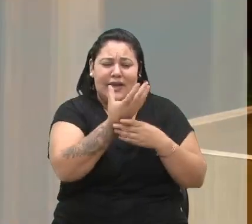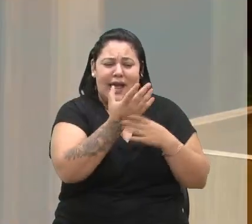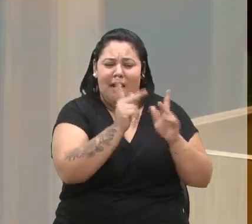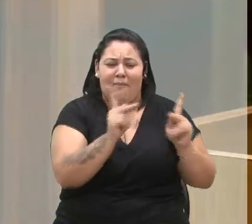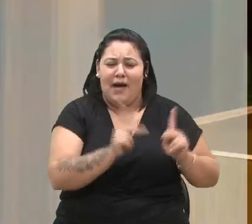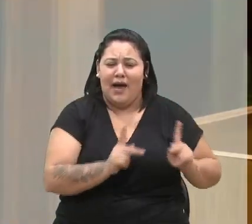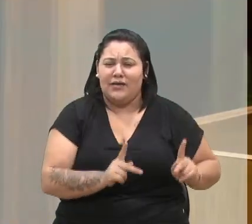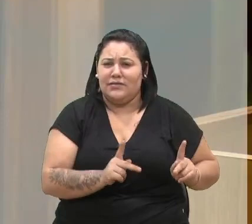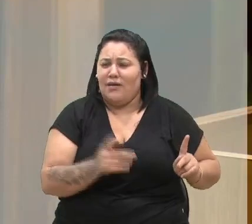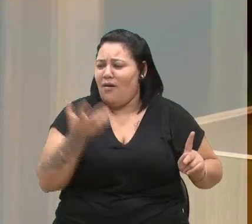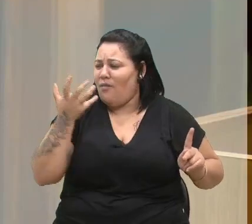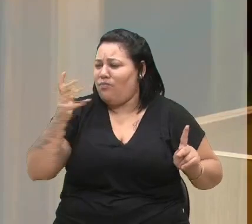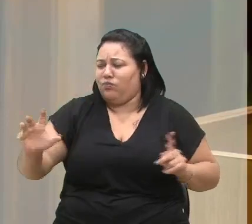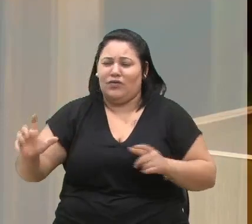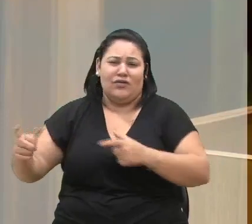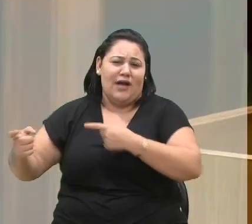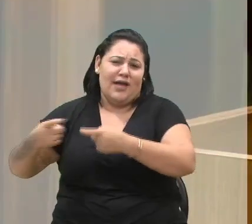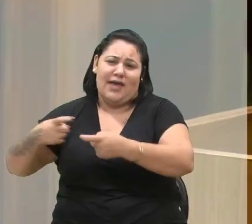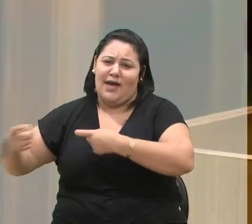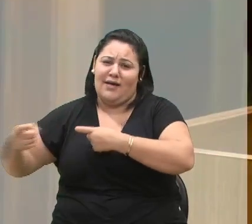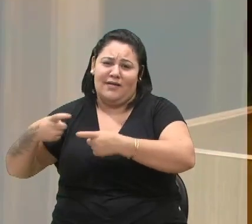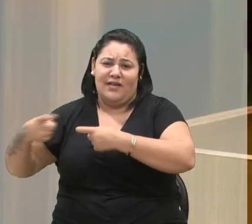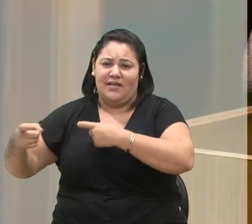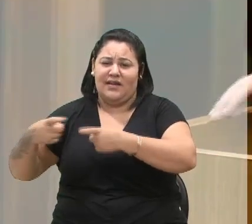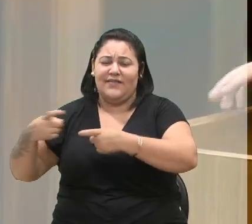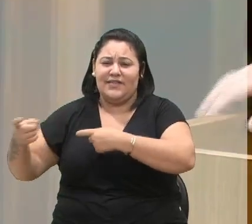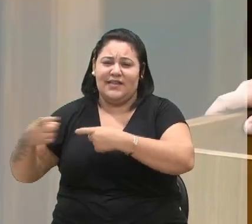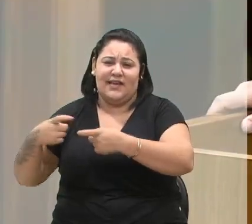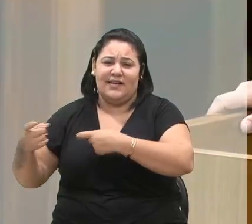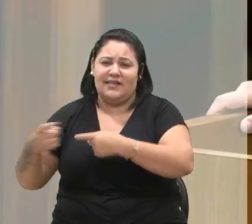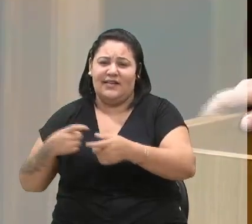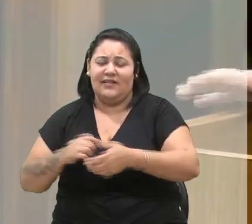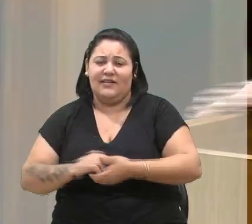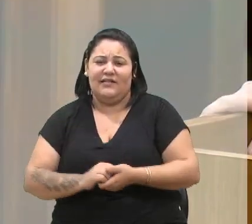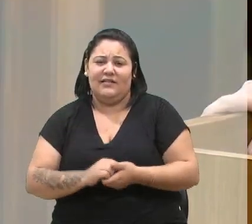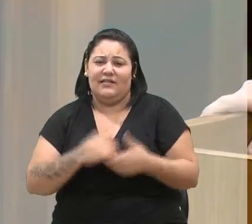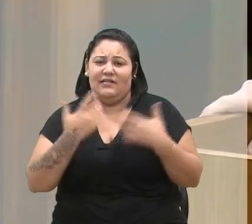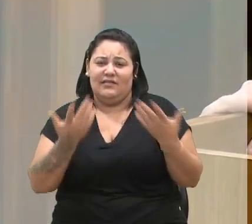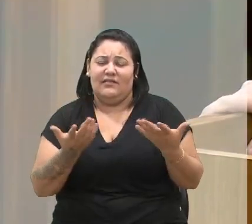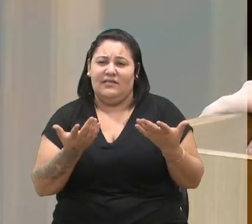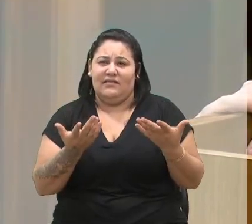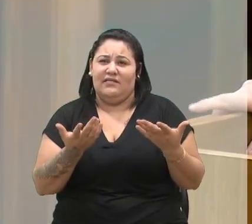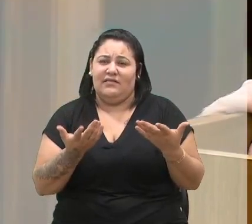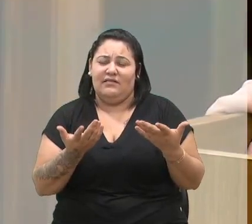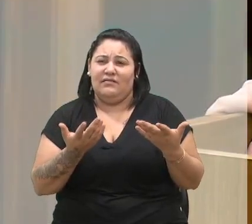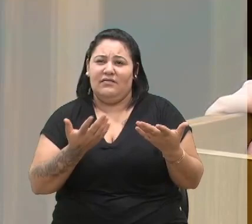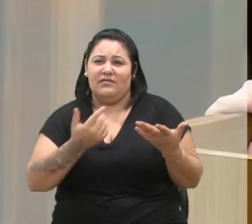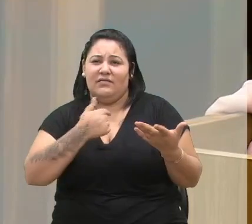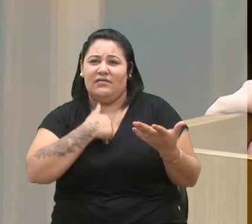o repúdio a bombardeios. Nada tem a ver uma coisa com a outra. Então, fica aqui